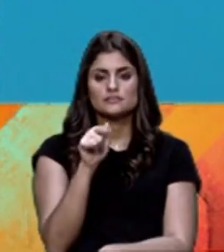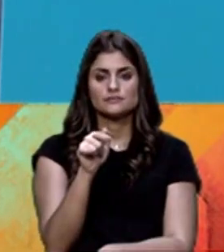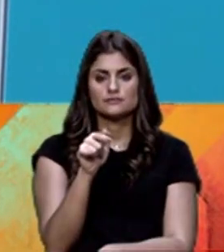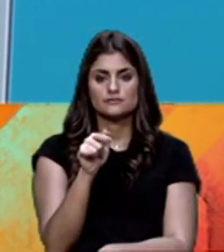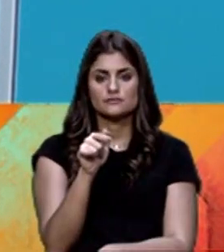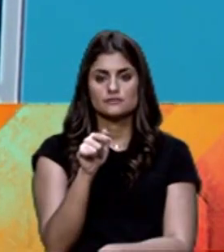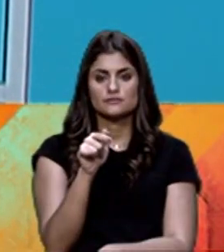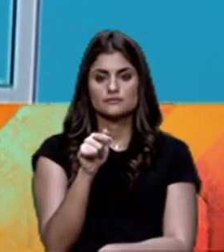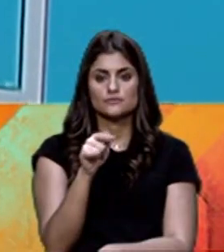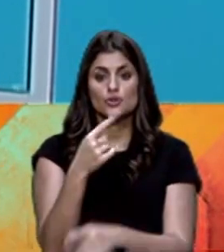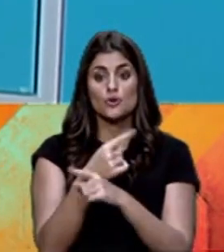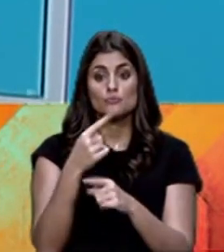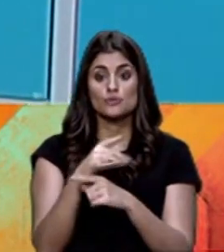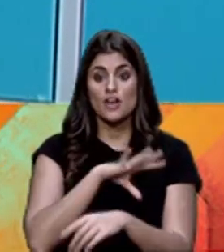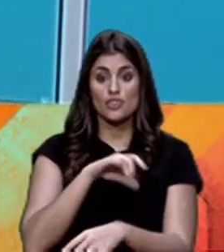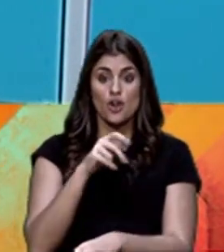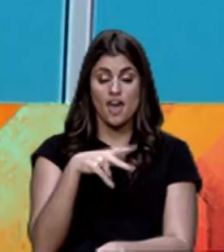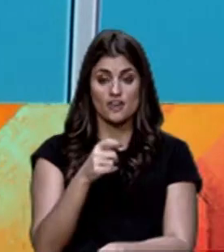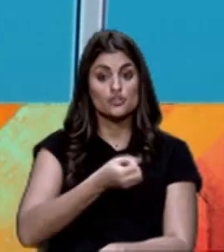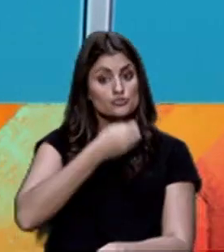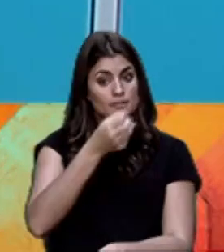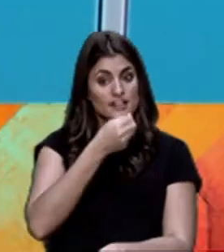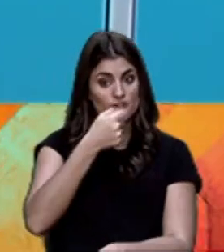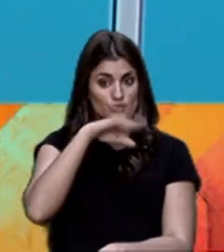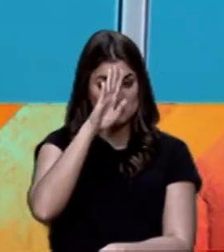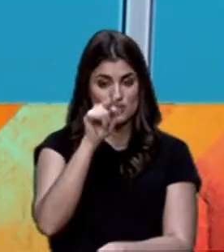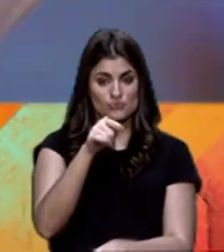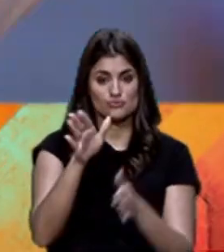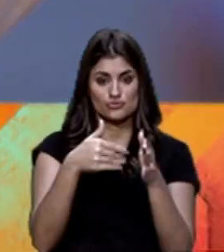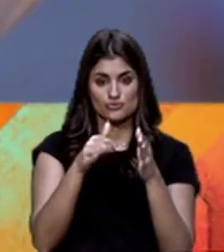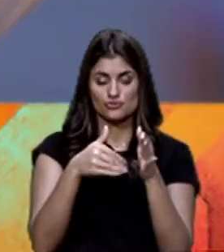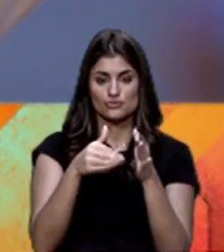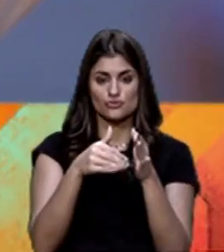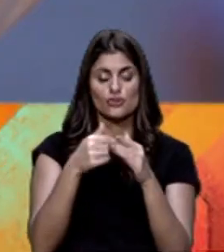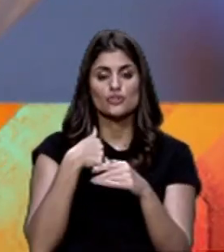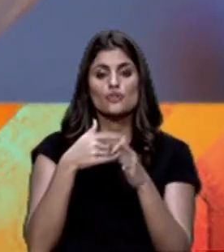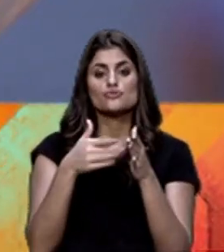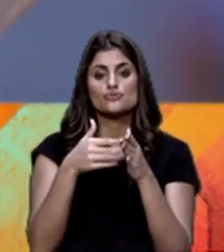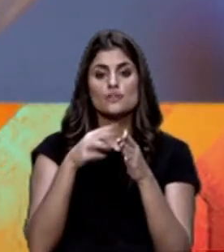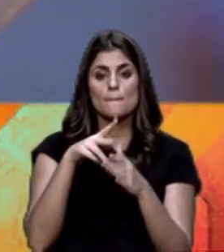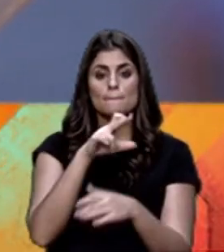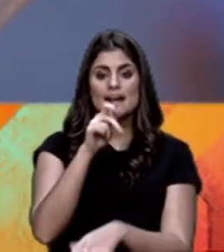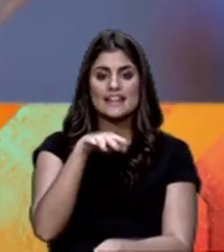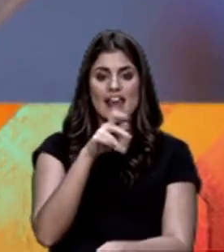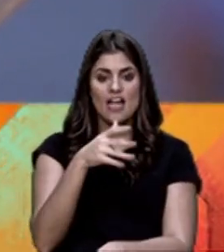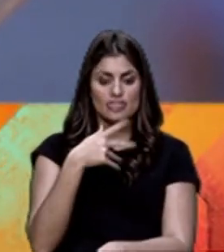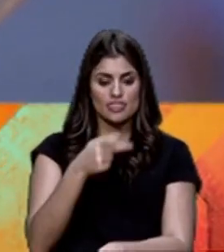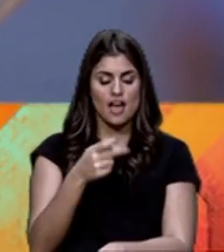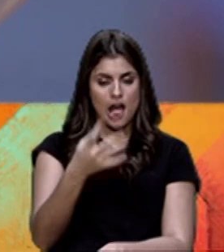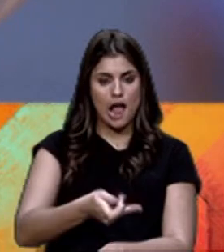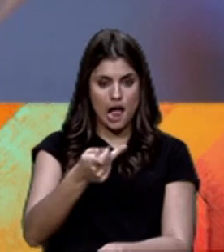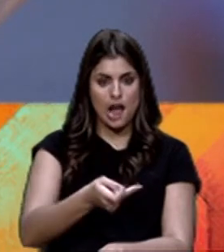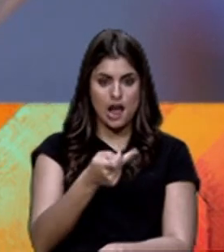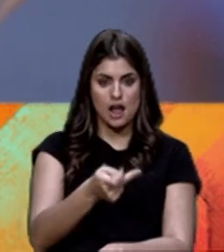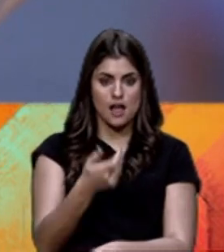está, sim, porque a dona Ana, vou-te explicar. Eu sei que tu tens que fazer, eu tinha que fazer uma marinada. Não, mas